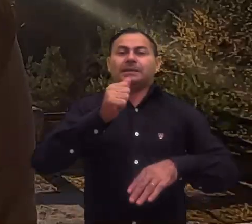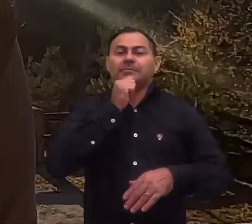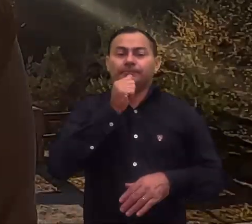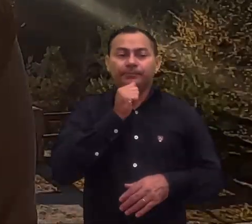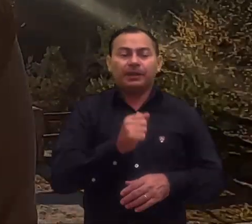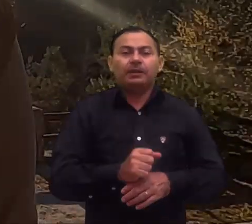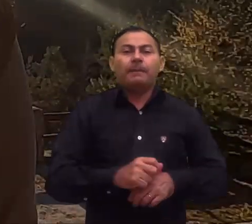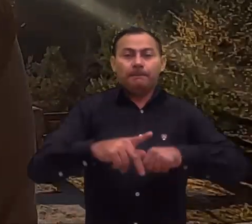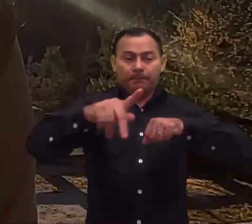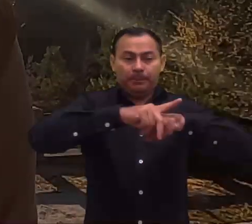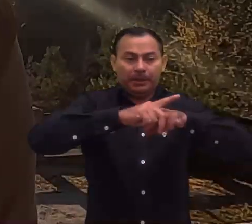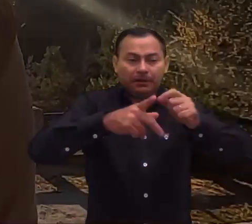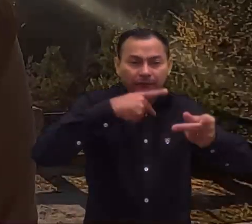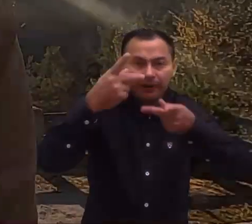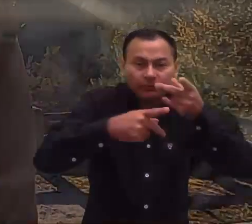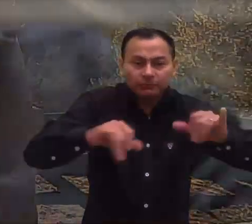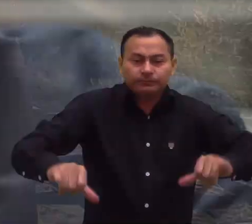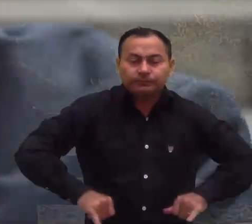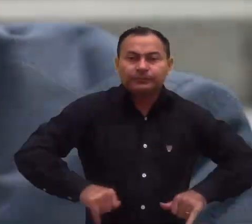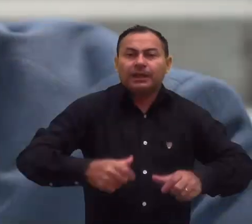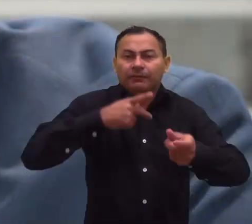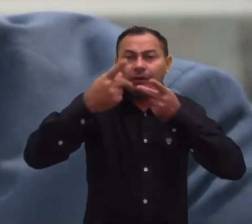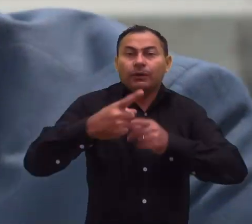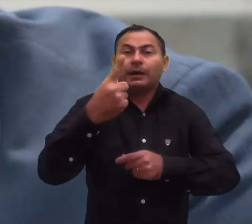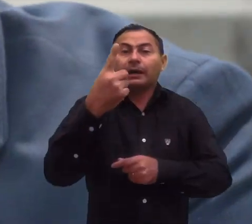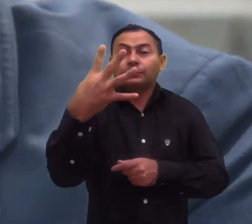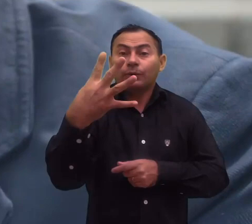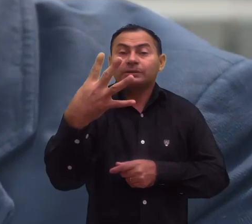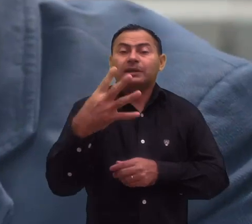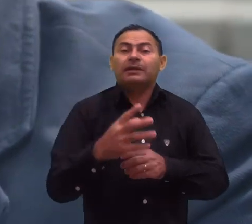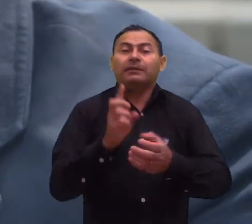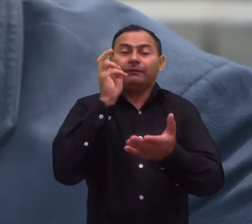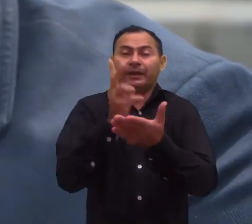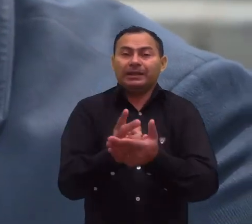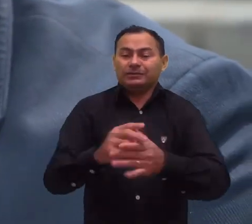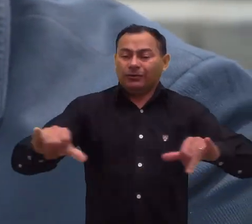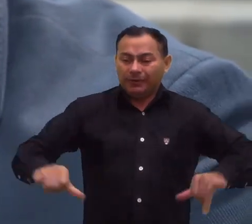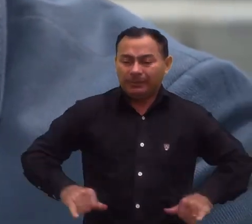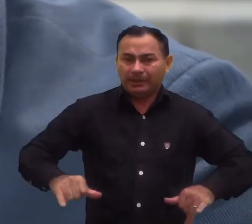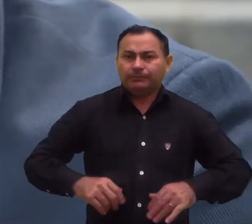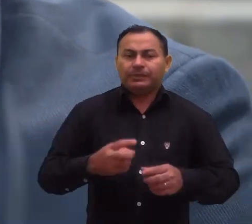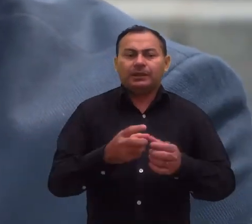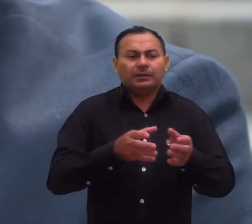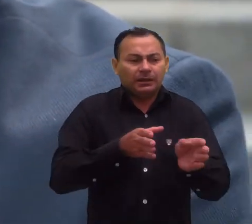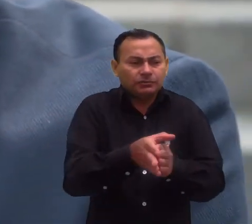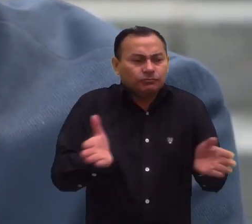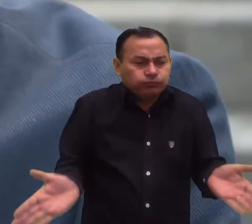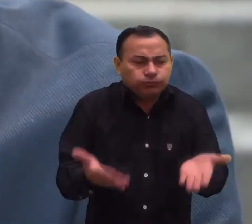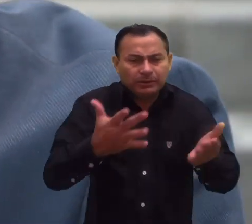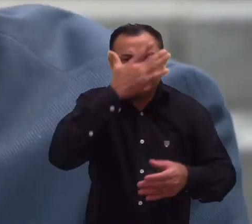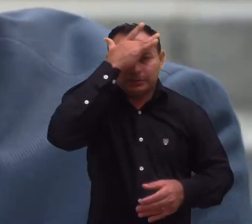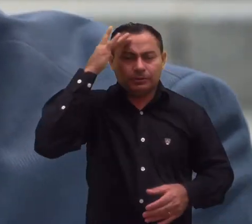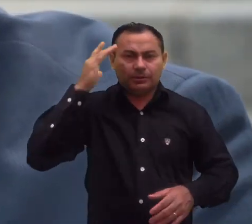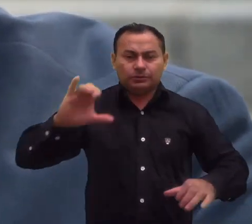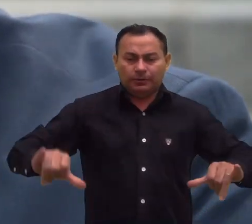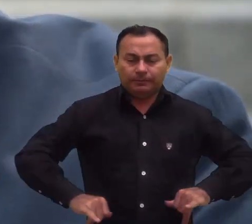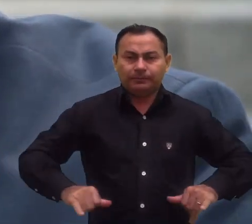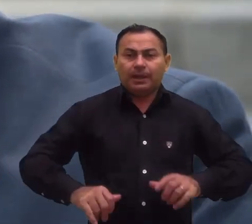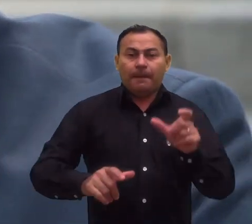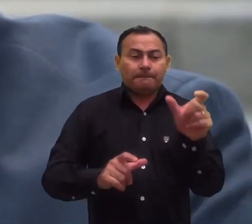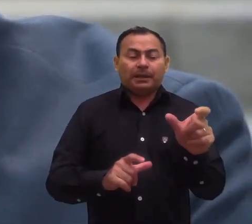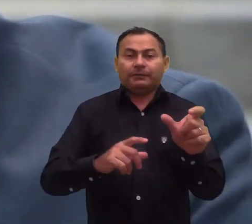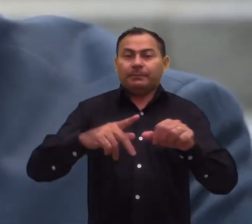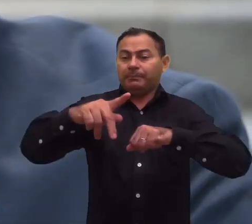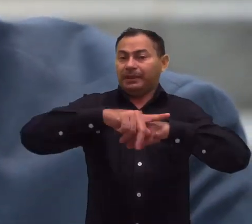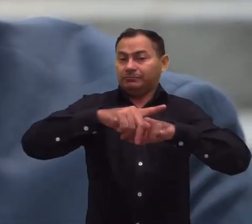ainda. Ele abordou a questão do sofrimento 14 vezes e tentou encorajar e confortar os que estavam sofrendo.